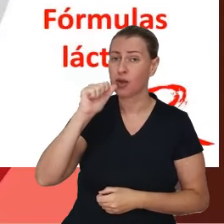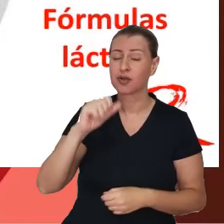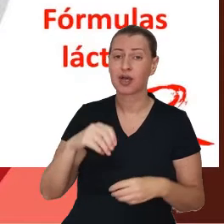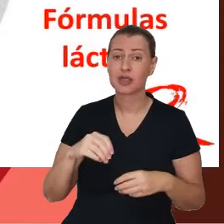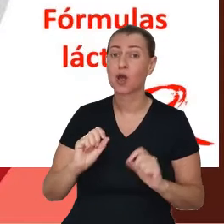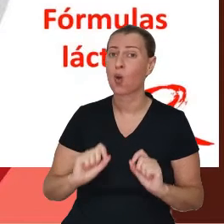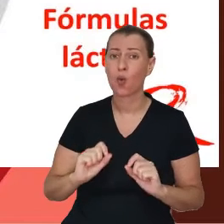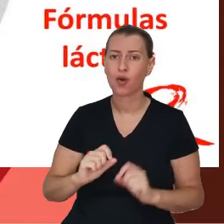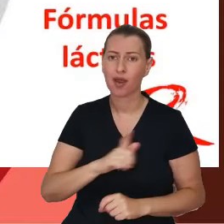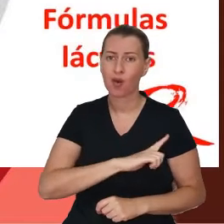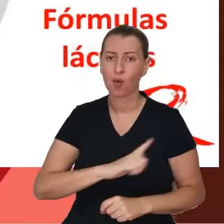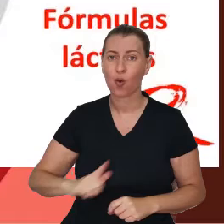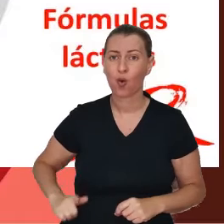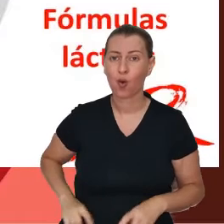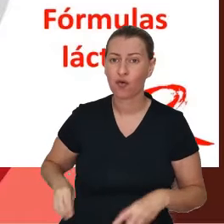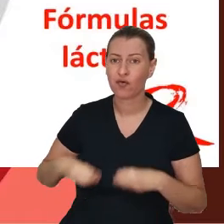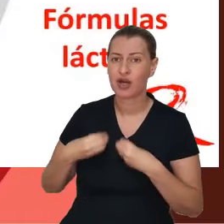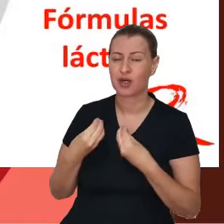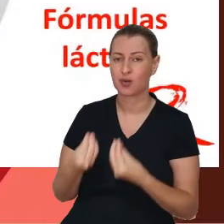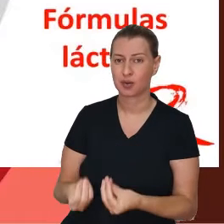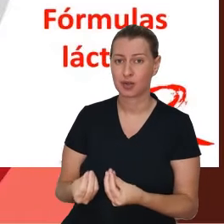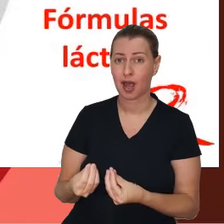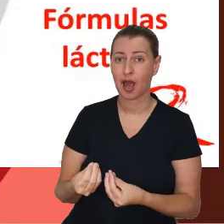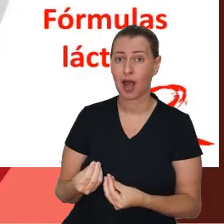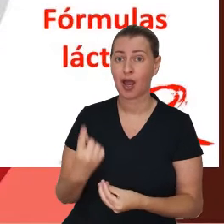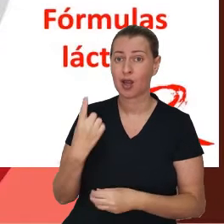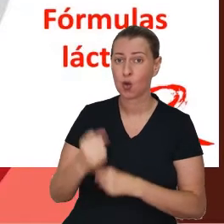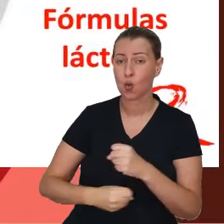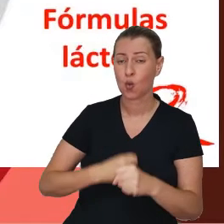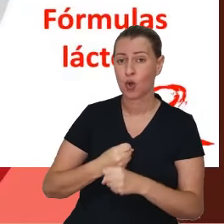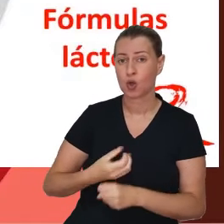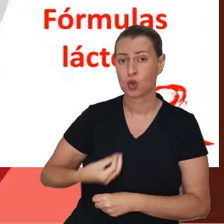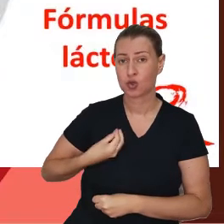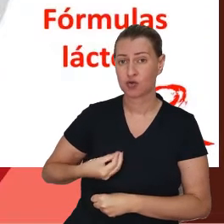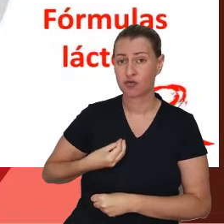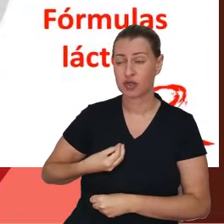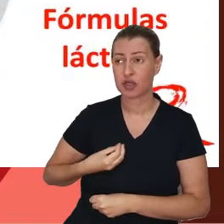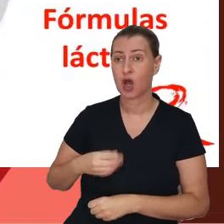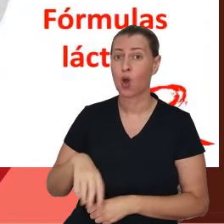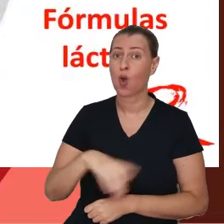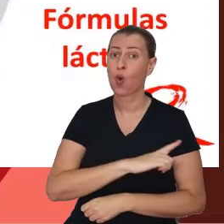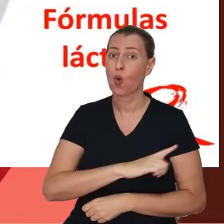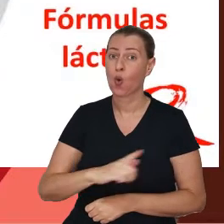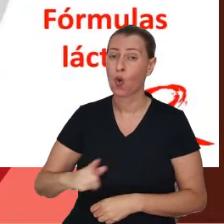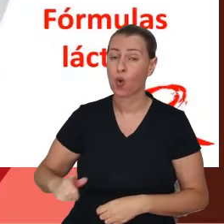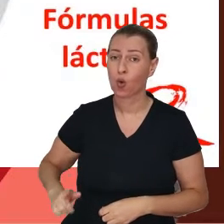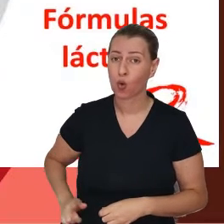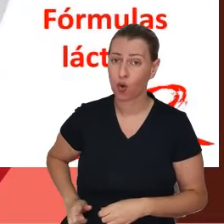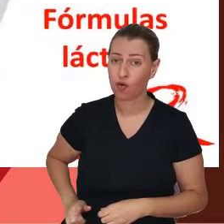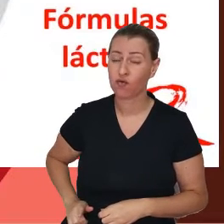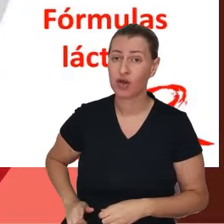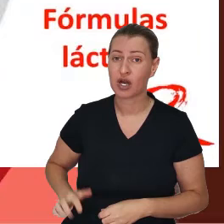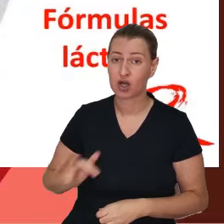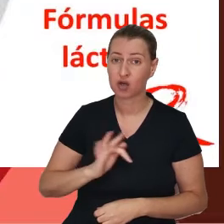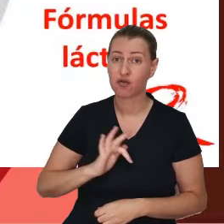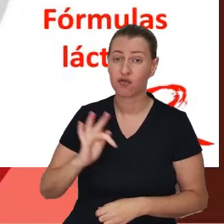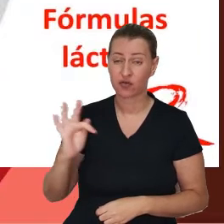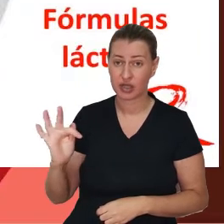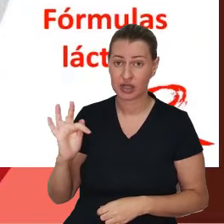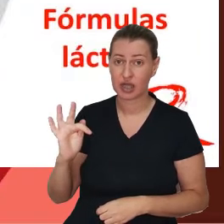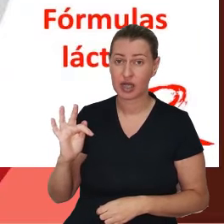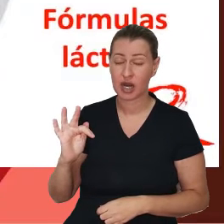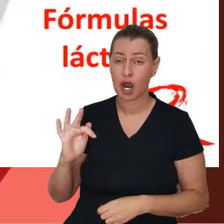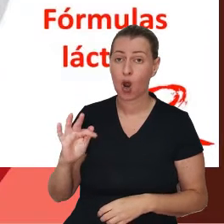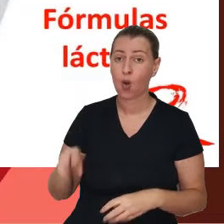governo garante a nutrição da criança durante todo o primeiro ano de vida. O governo federal fornece fórmulas lácteas para criança até o